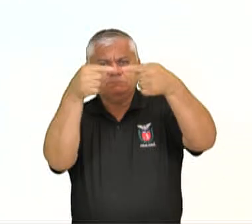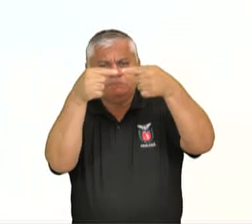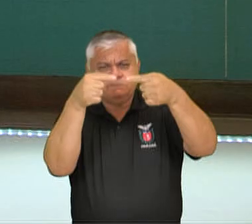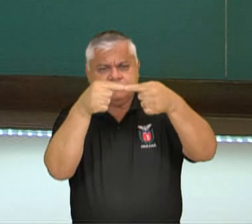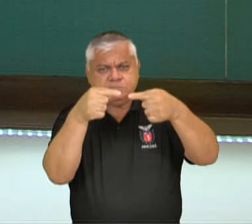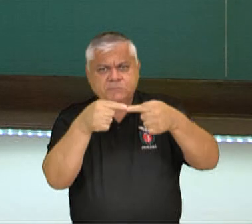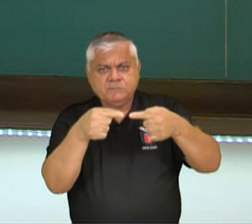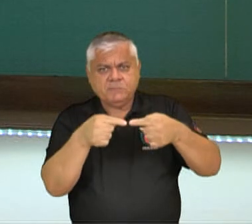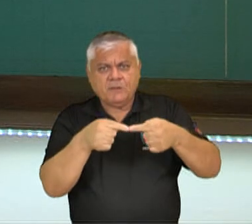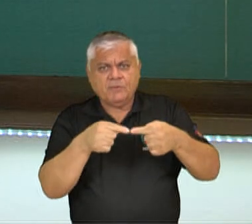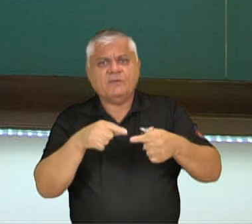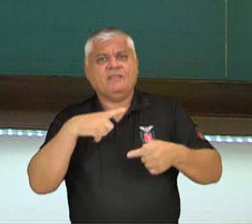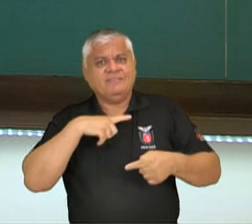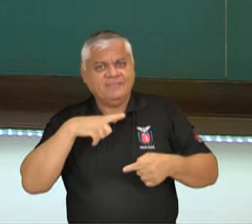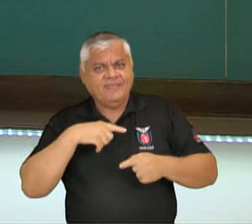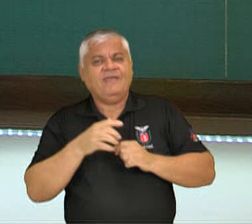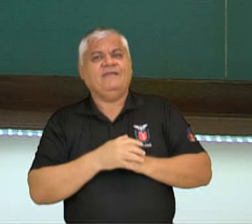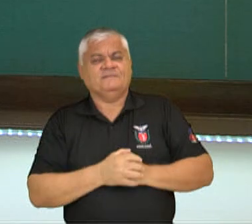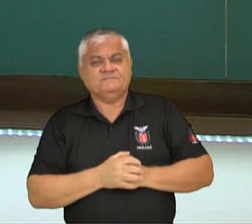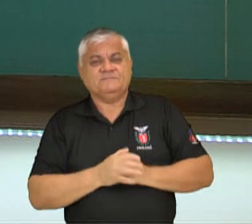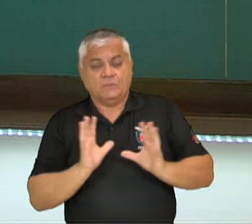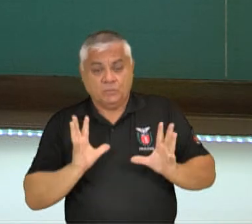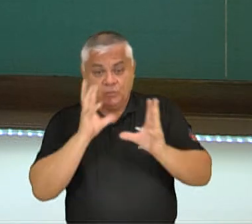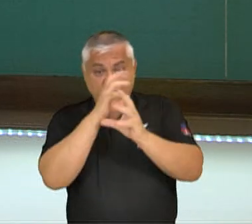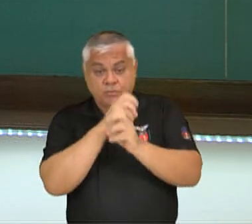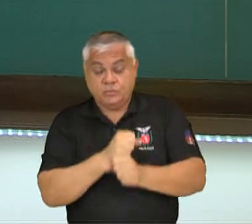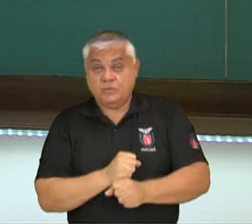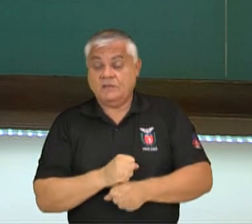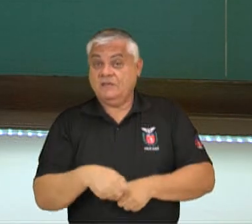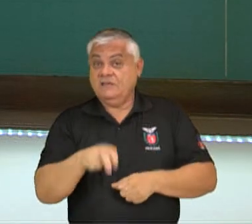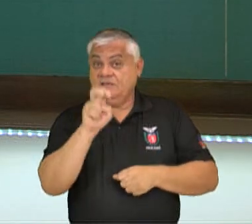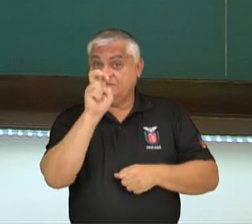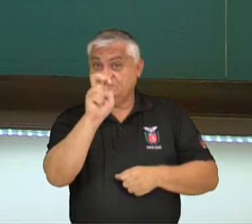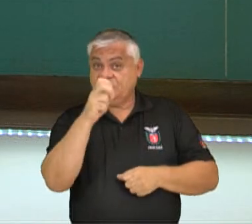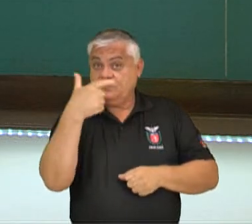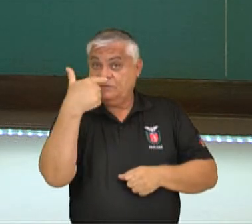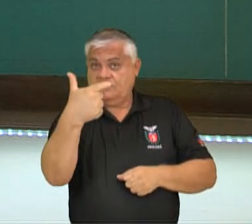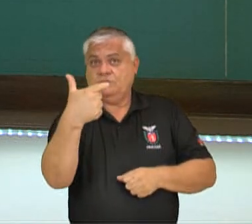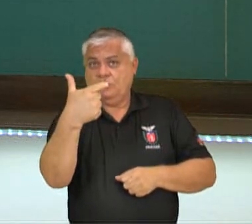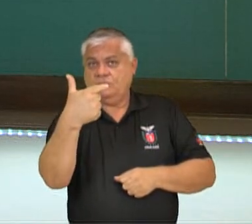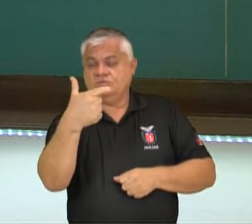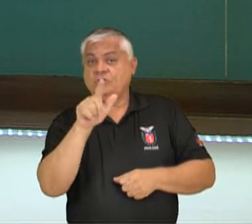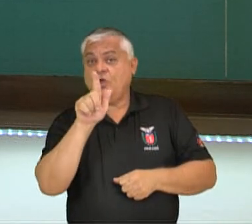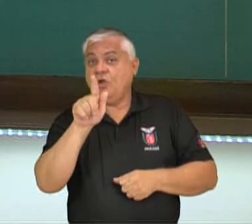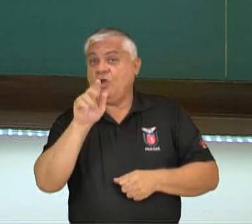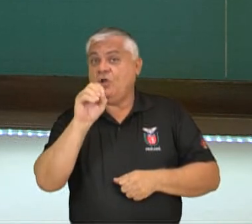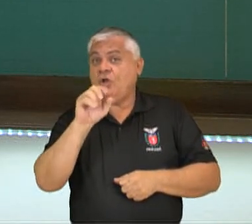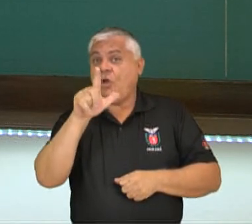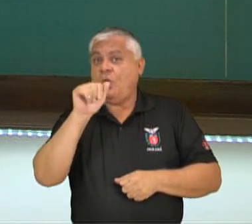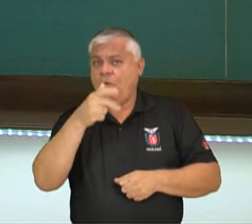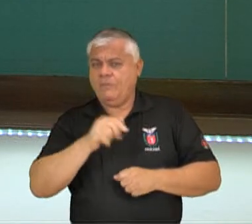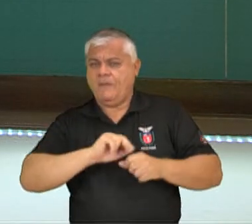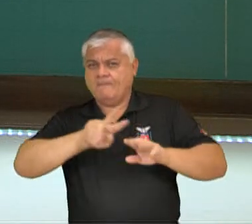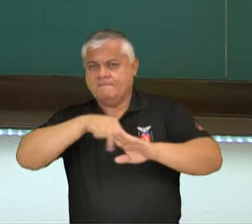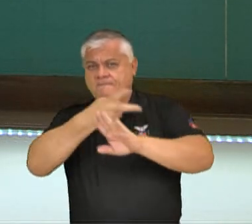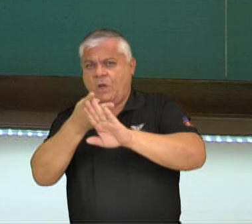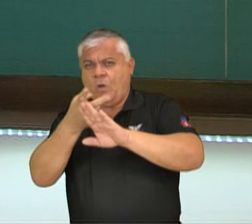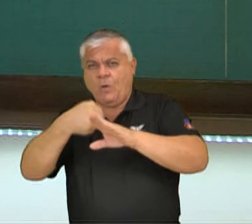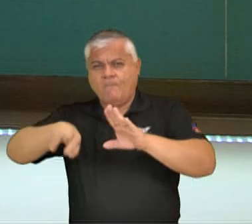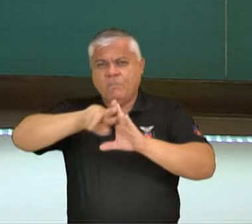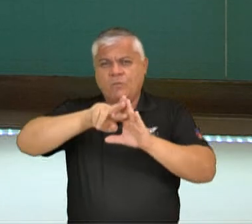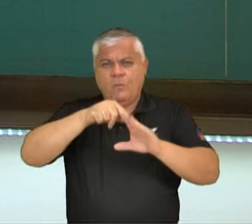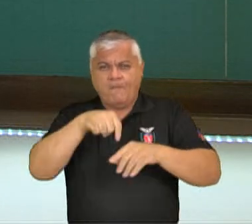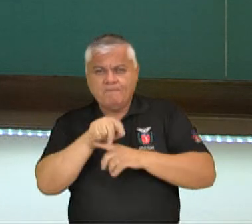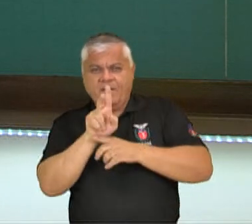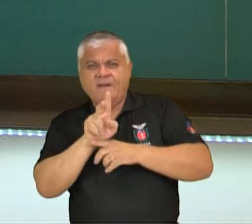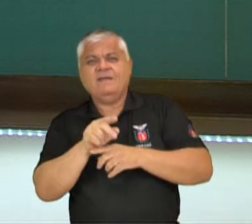podem haver entre um ou mais golpes, tá? Então, o número de golpes, com certeza, é muito maior do que esses 52,